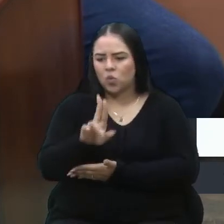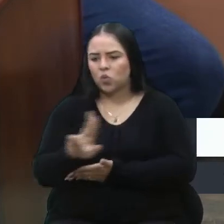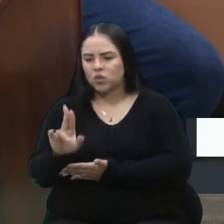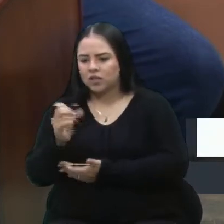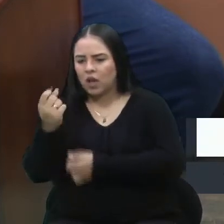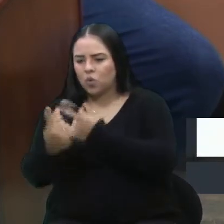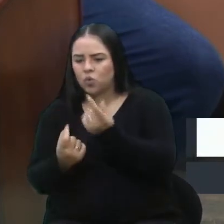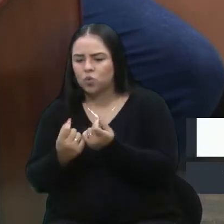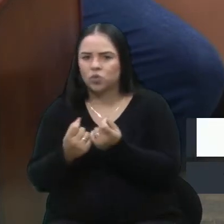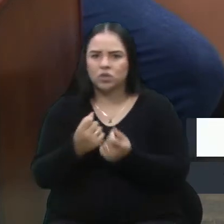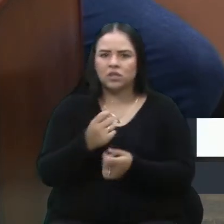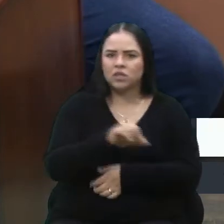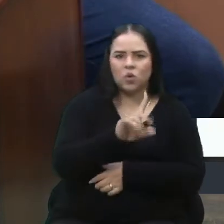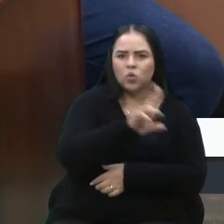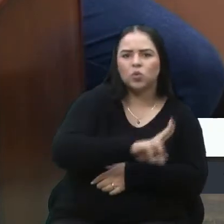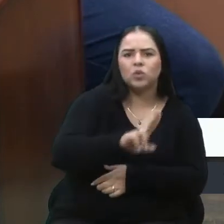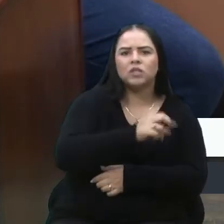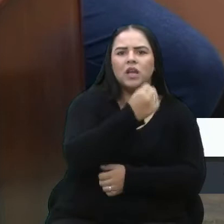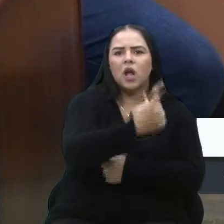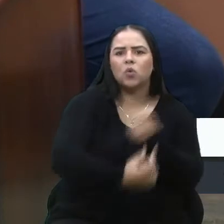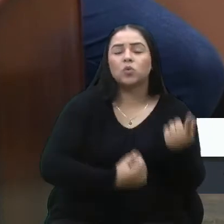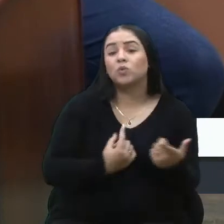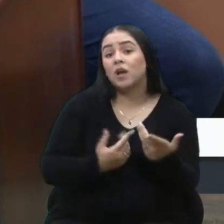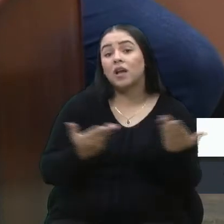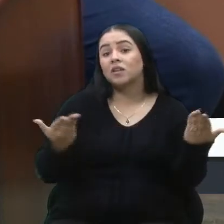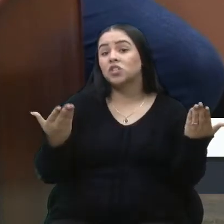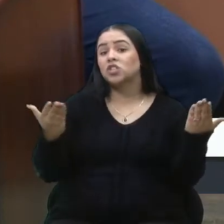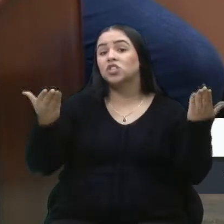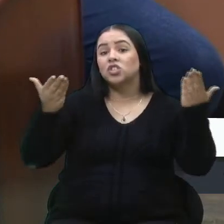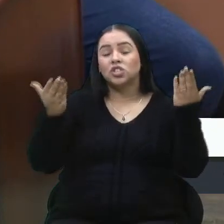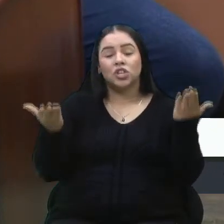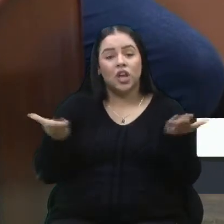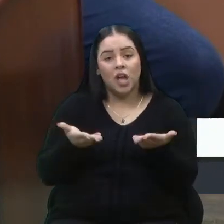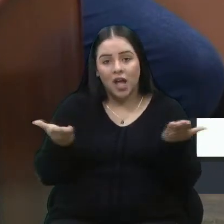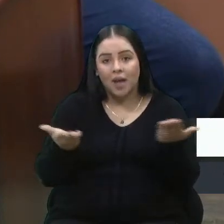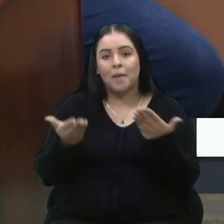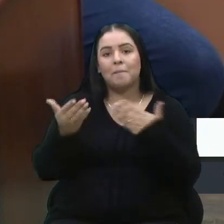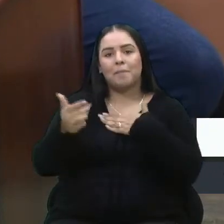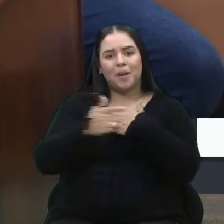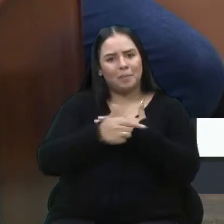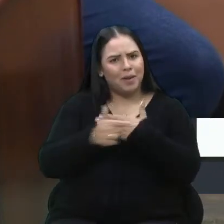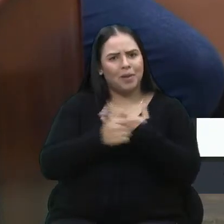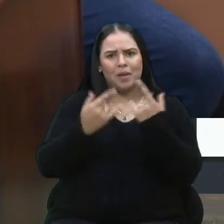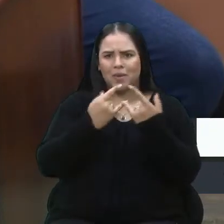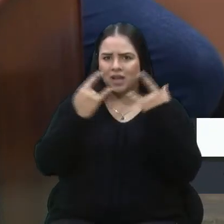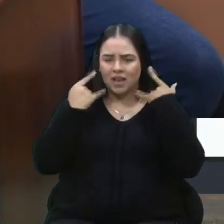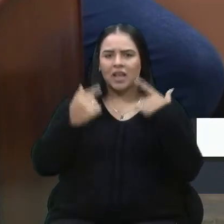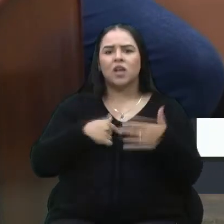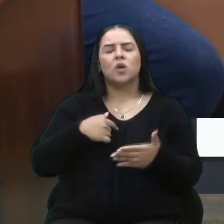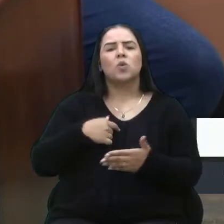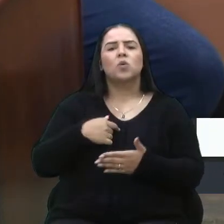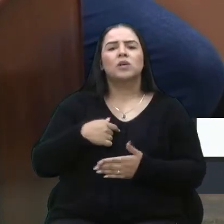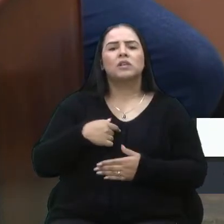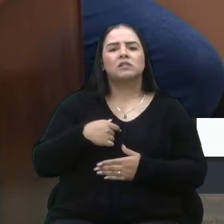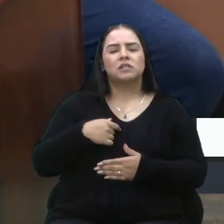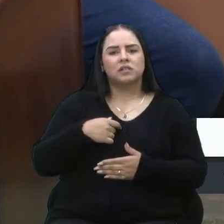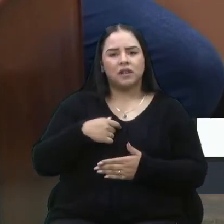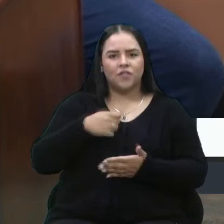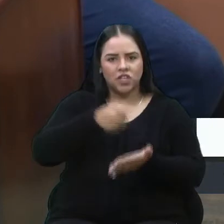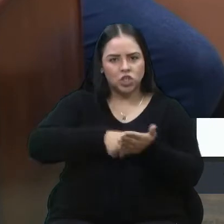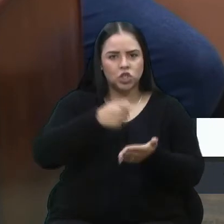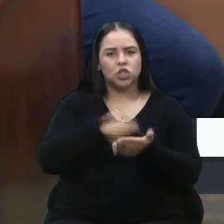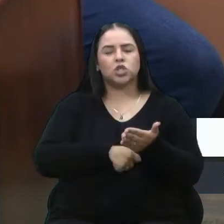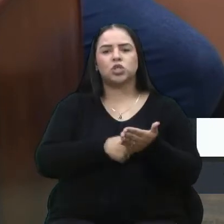enfim comprei o seu papel e hoje eu defendi pressionei o prefeito coloquei a minha